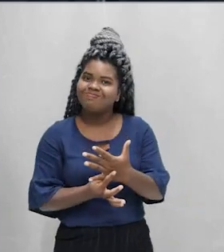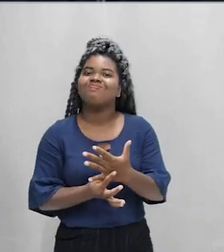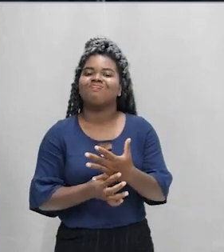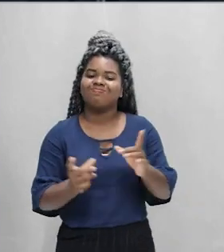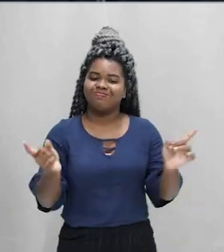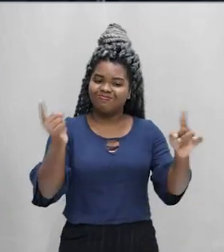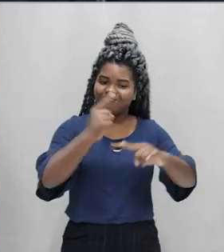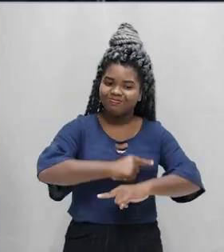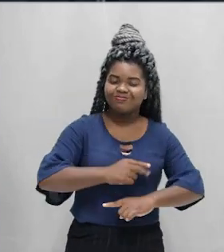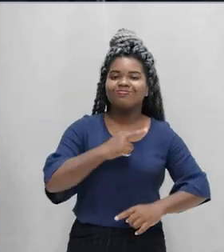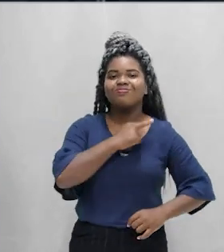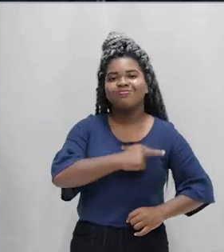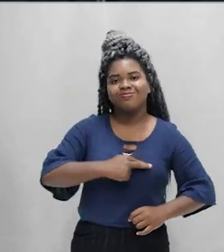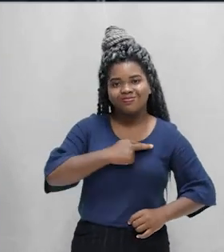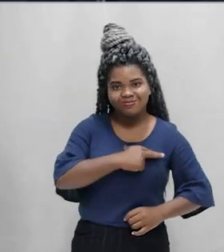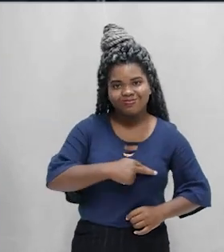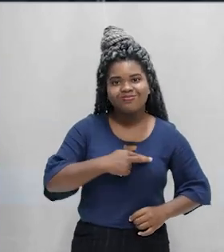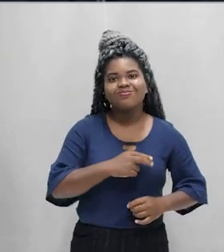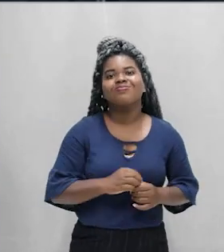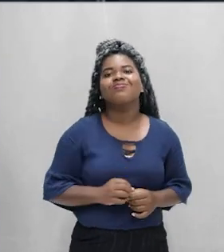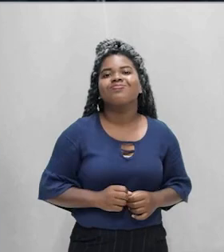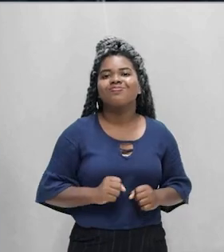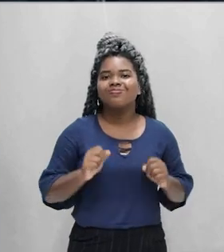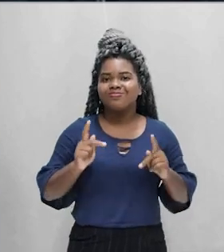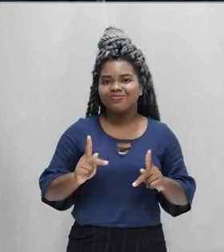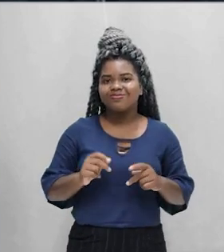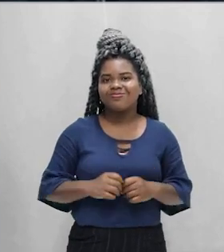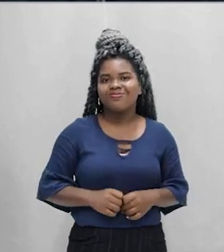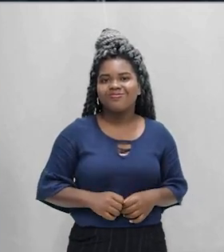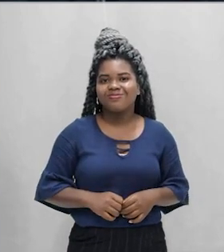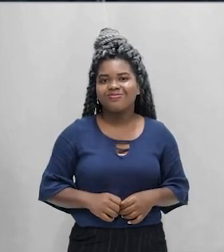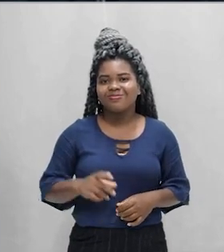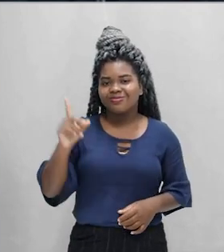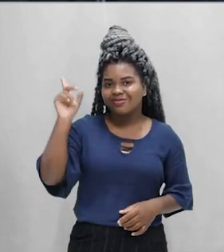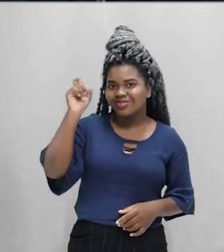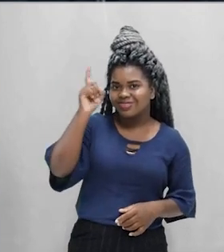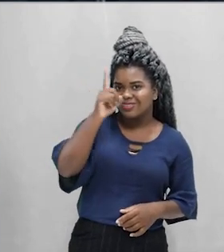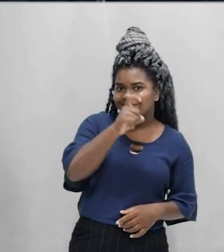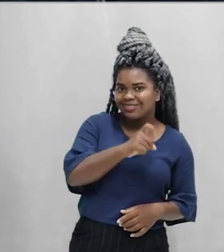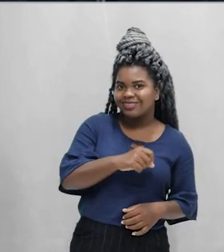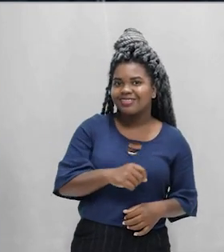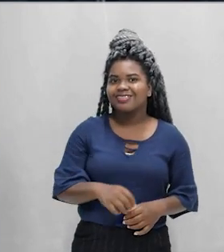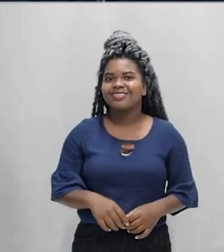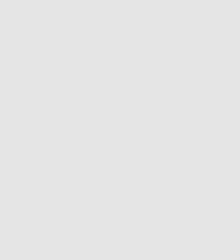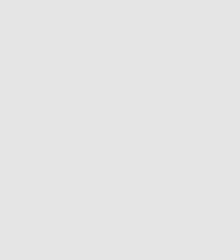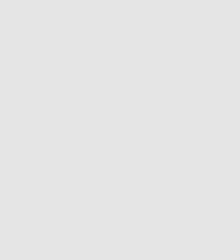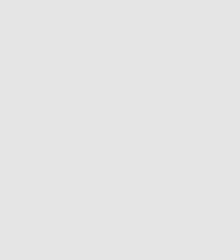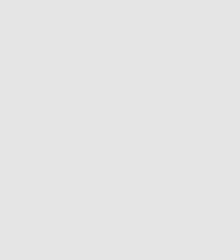oposição ao romantismo em Portugal. Compliquei?